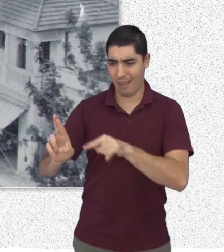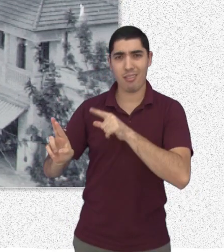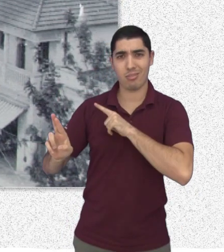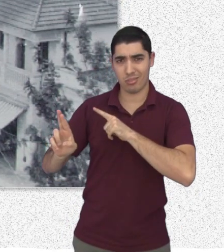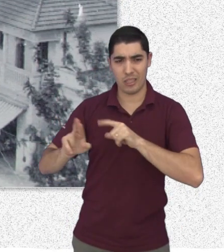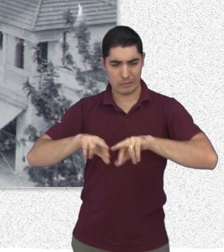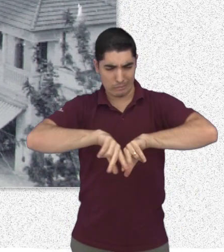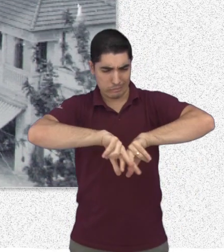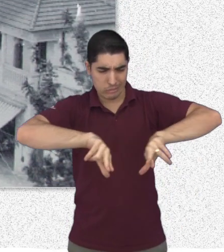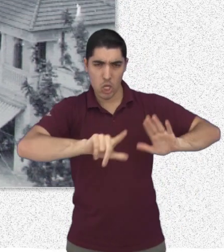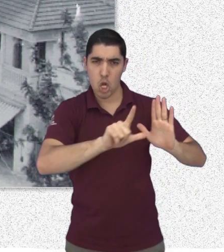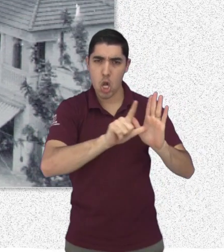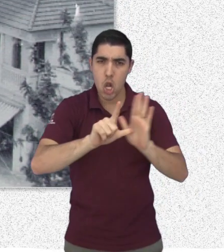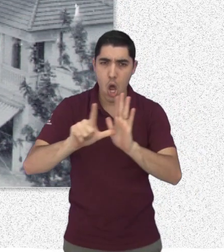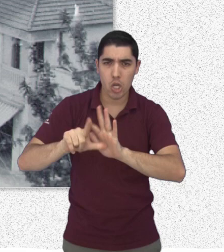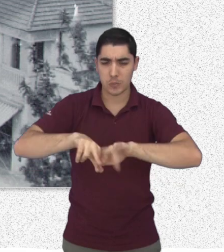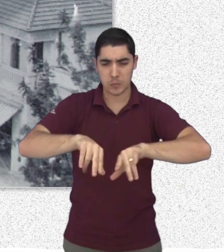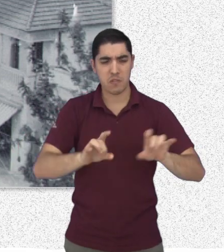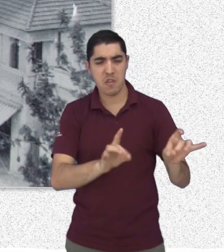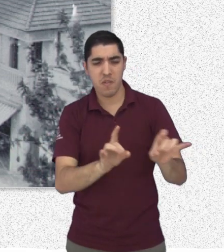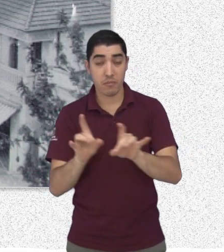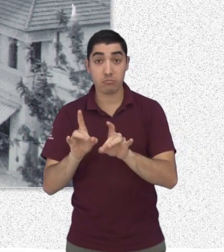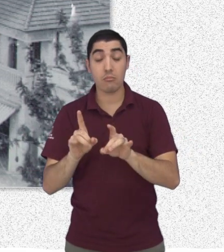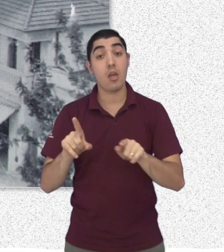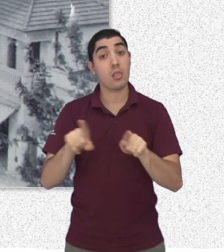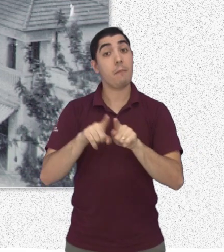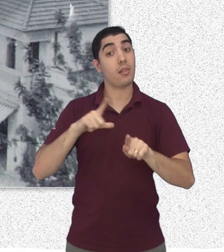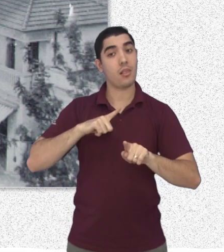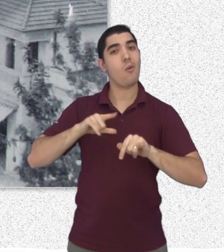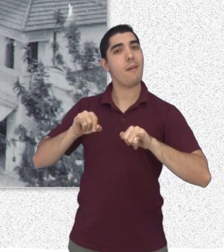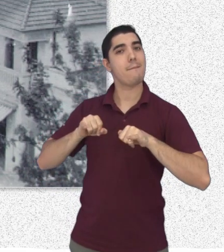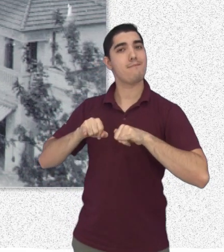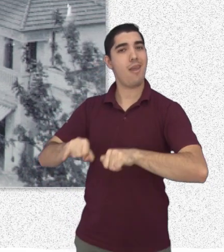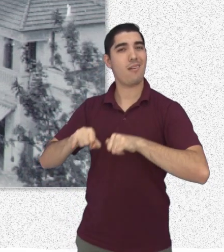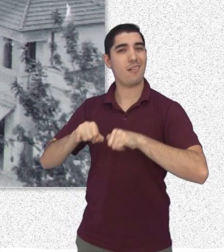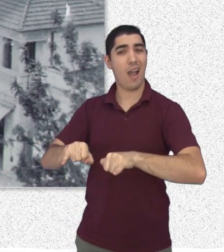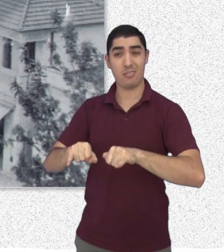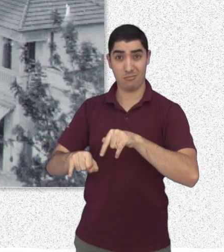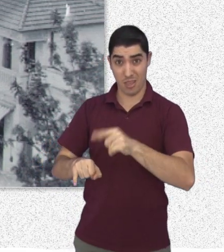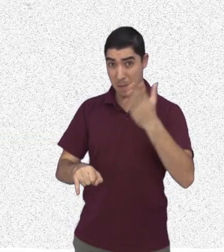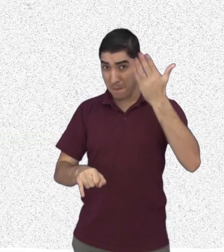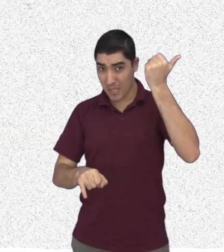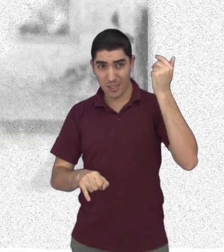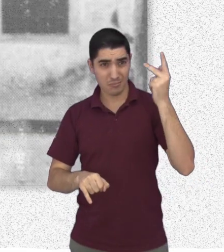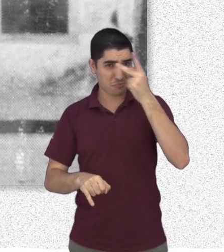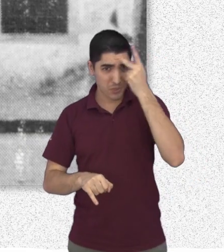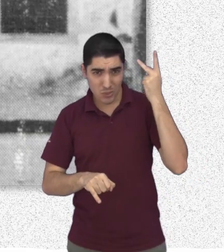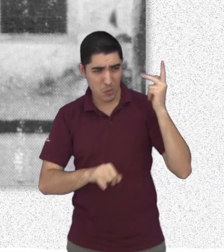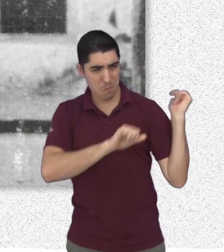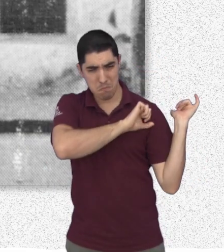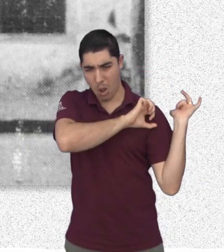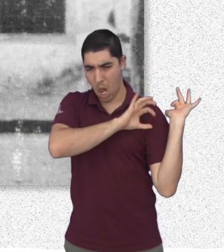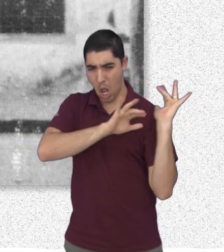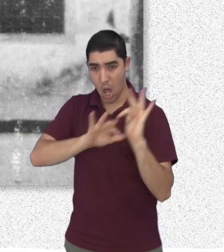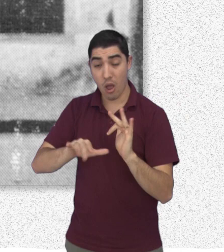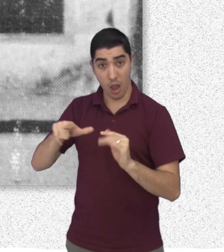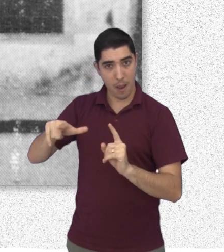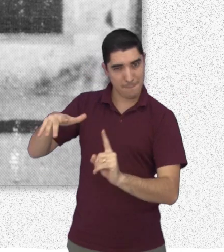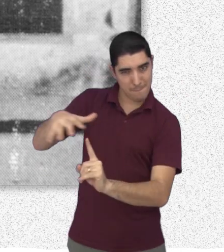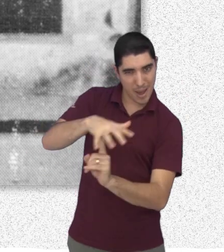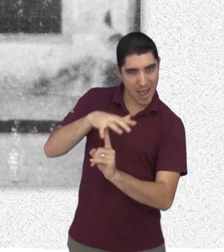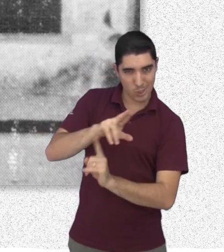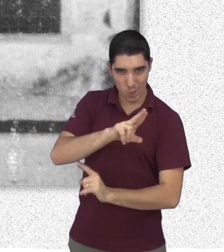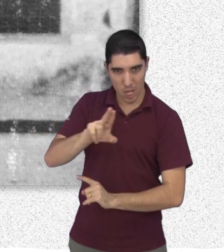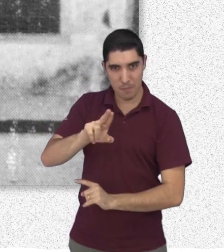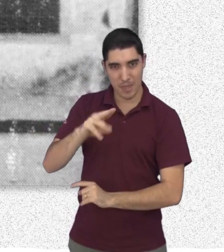aqui, armazéns, e tinha um mercado com todo o potencial da época. A praça de Aparecida era